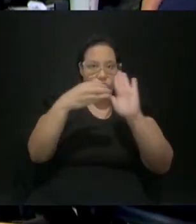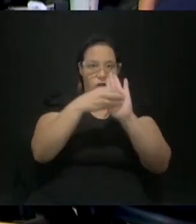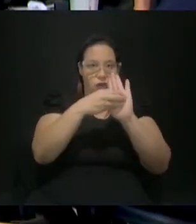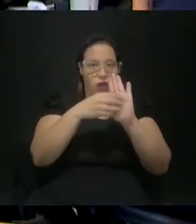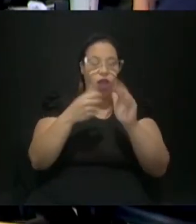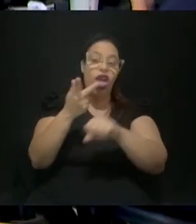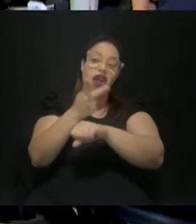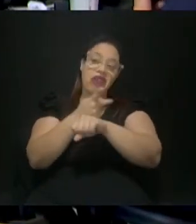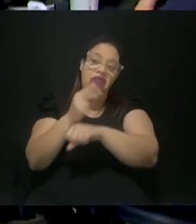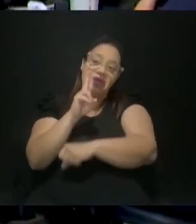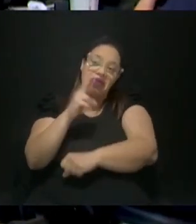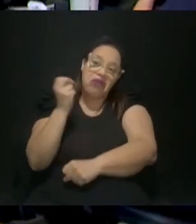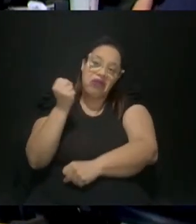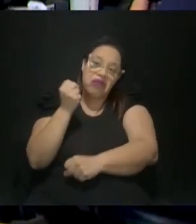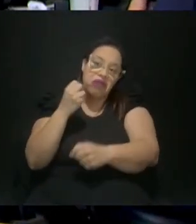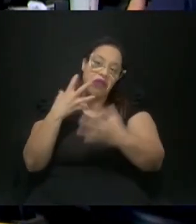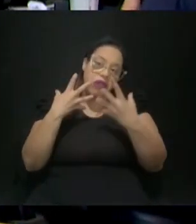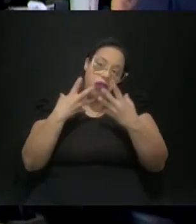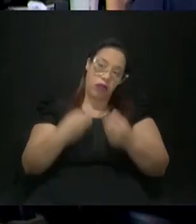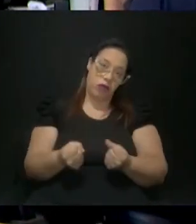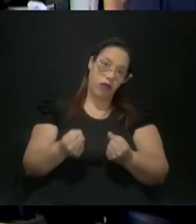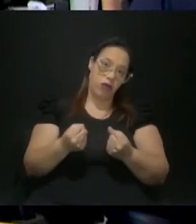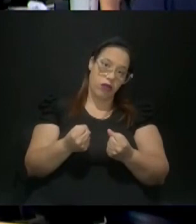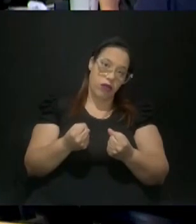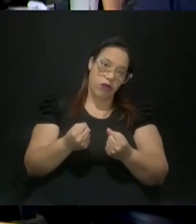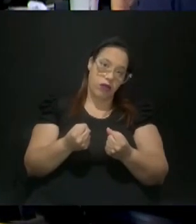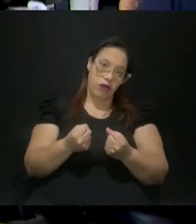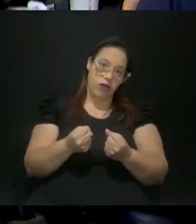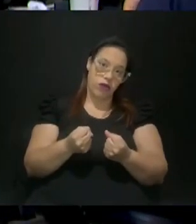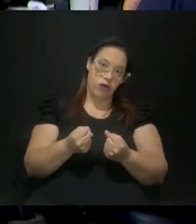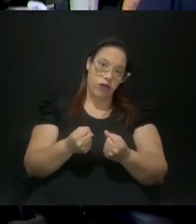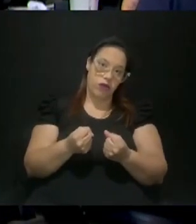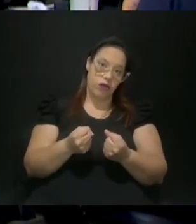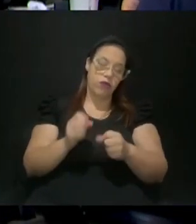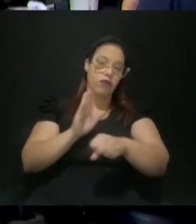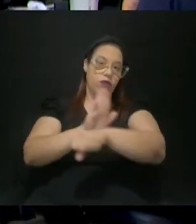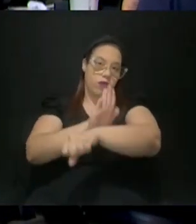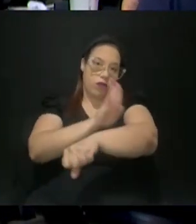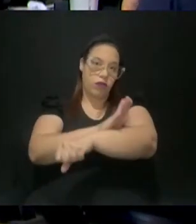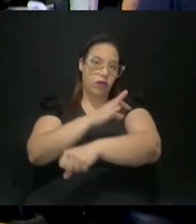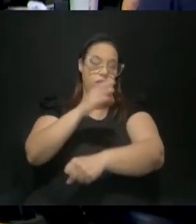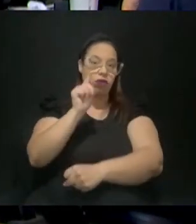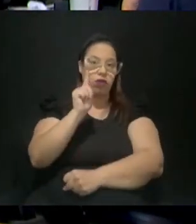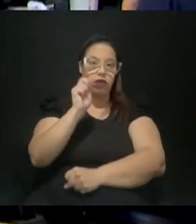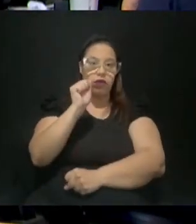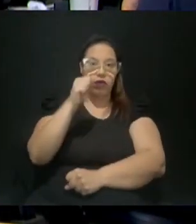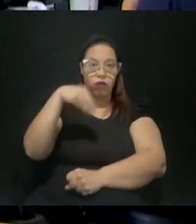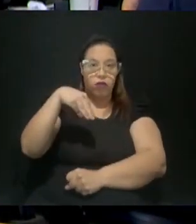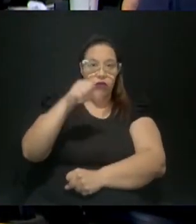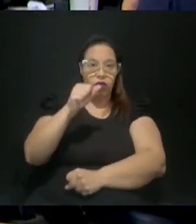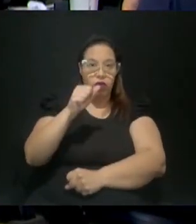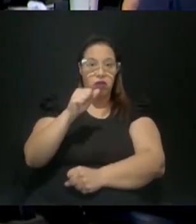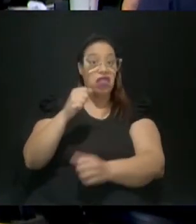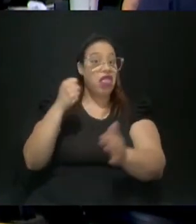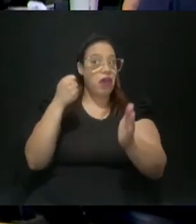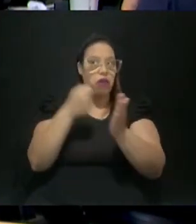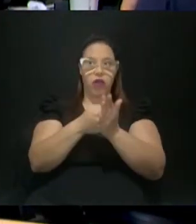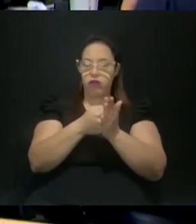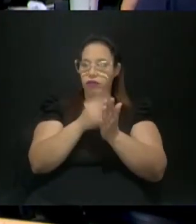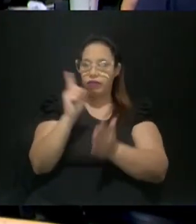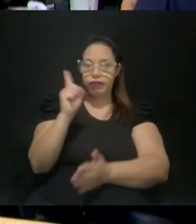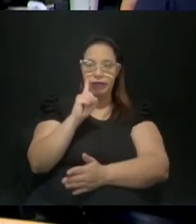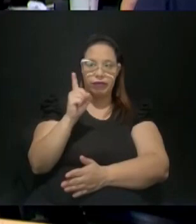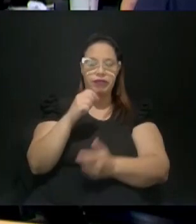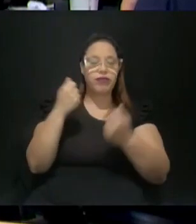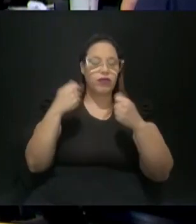não aceitaram ser assistidas pelo Gama. Então, não é automático. Ela precisa ter a medida